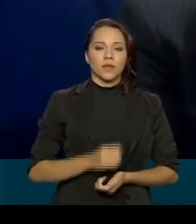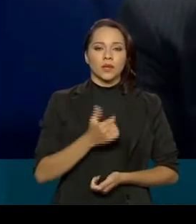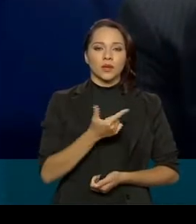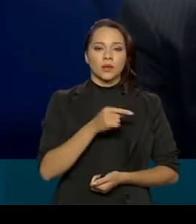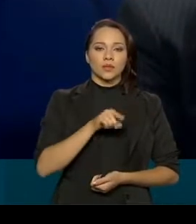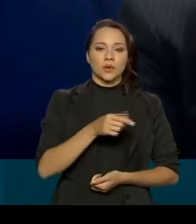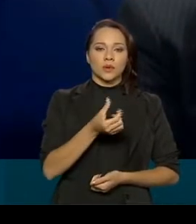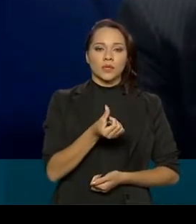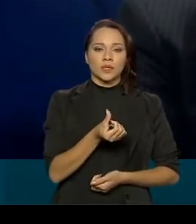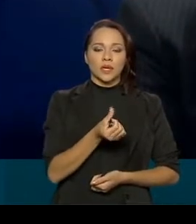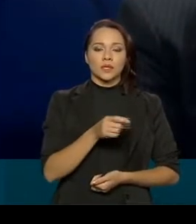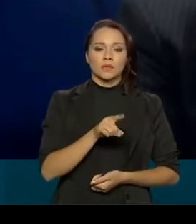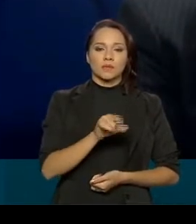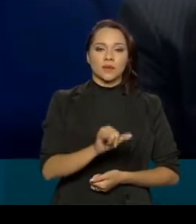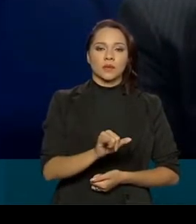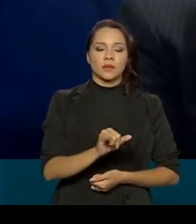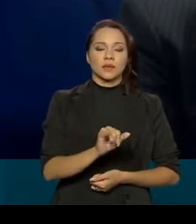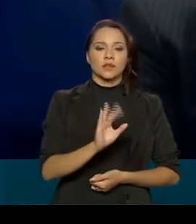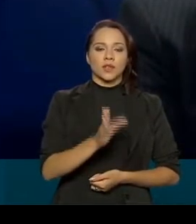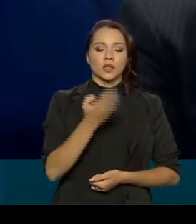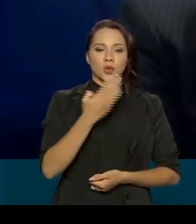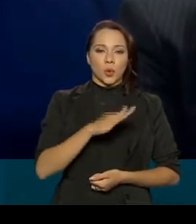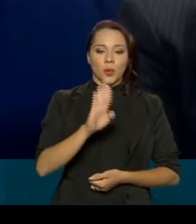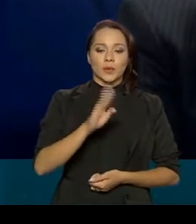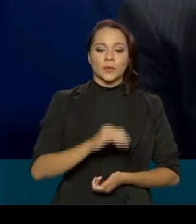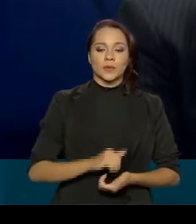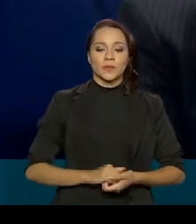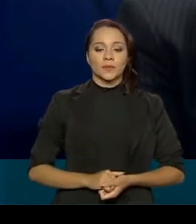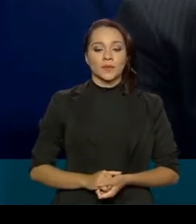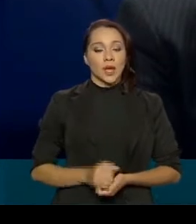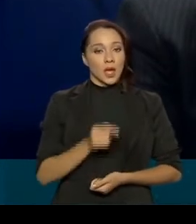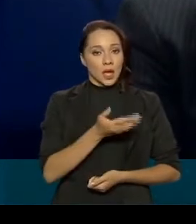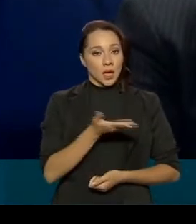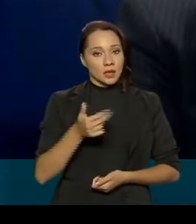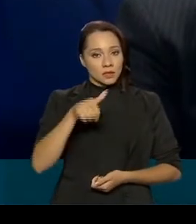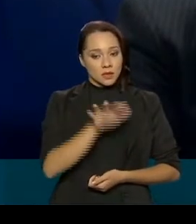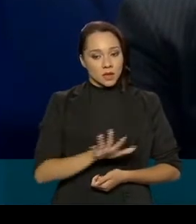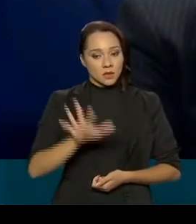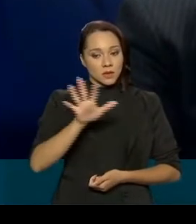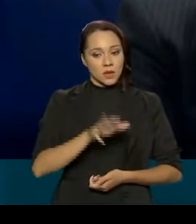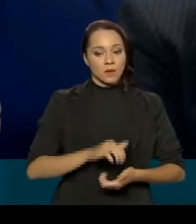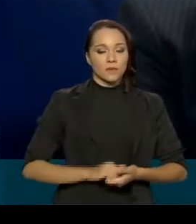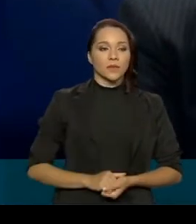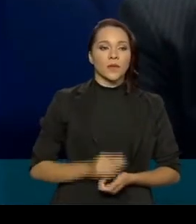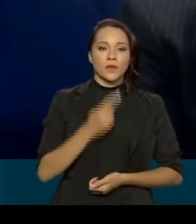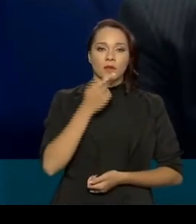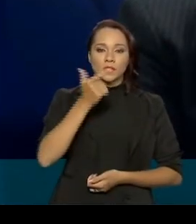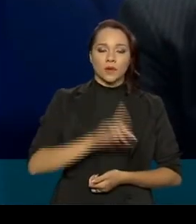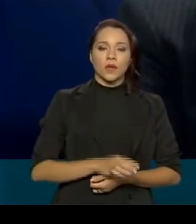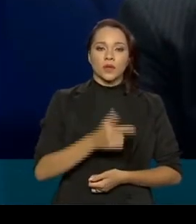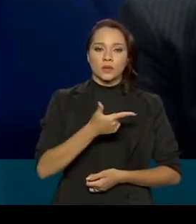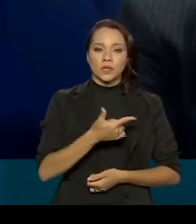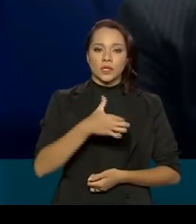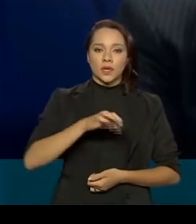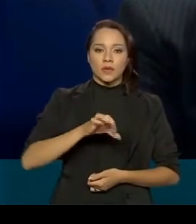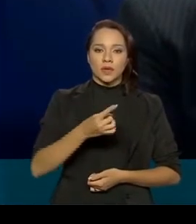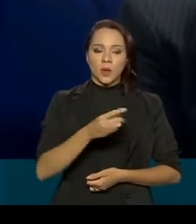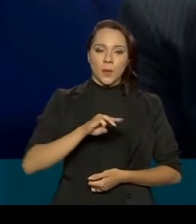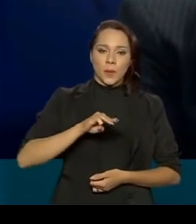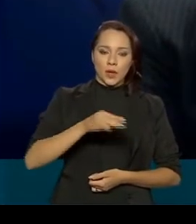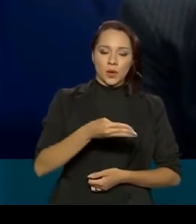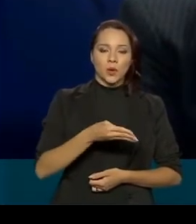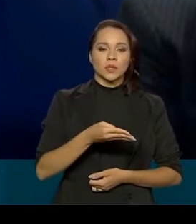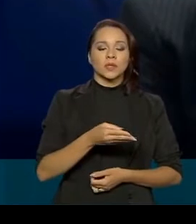2,6 bilhões de compromisso. Esses lotes são nacionais. Então, repetindo, 291 milhões de